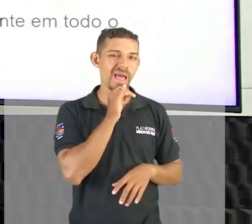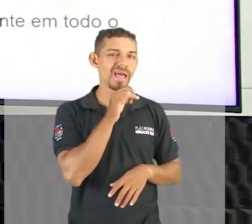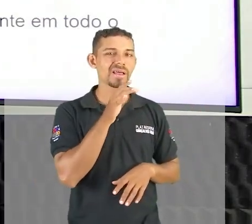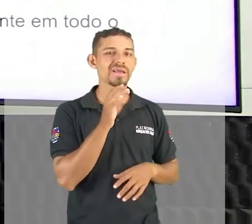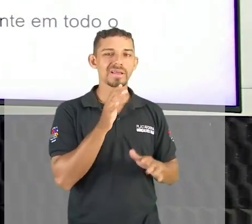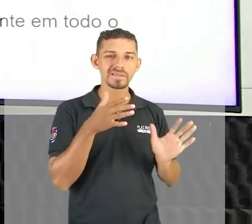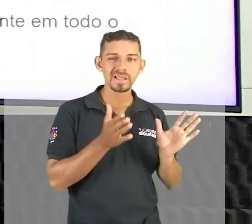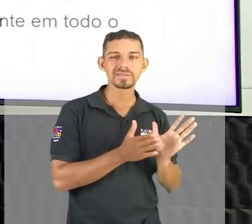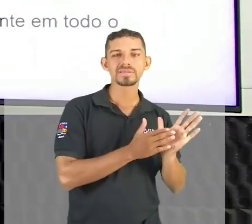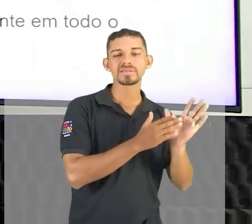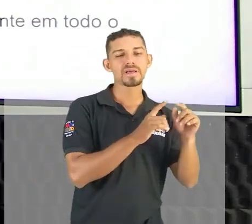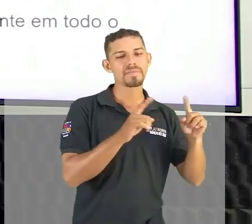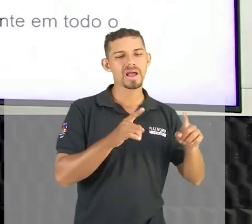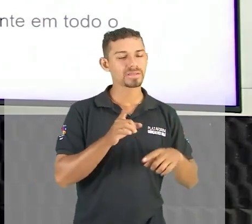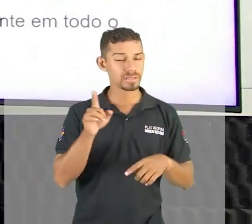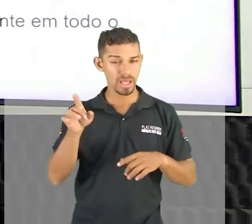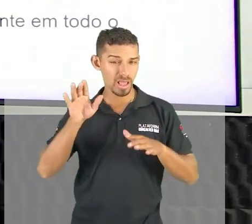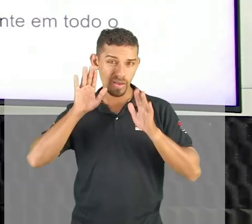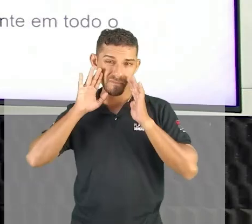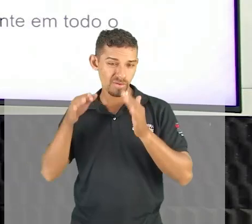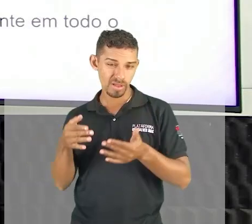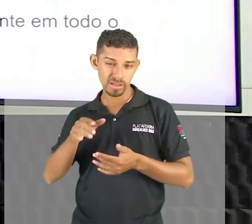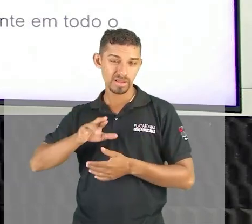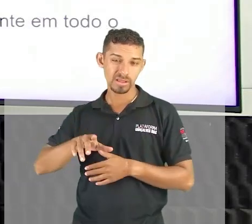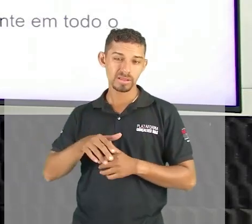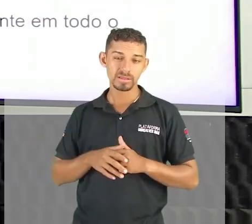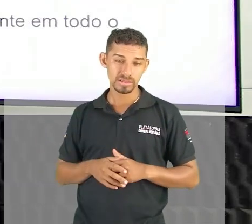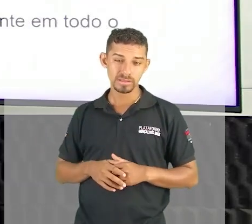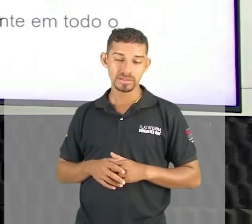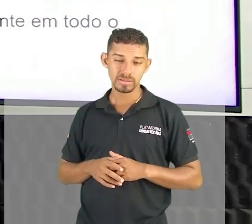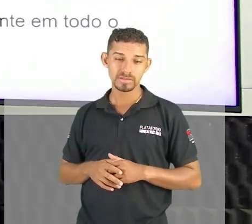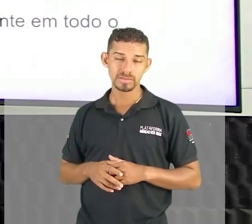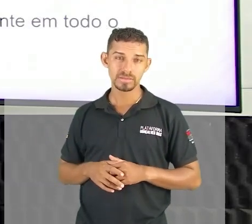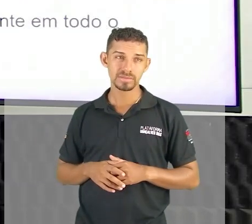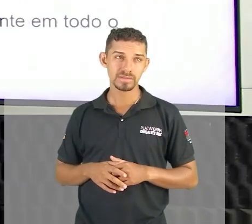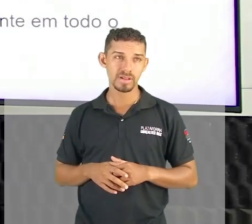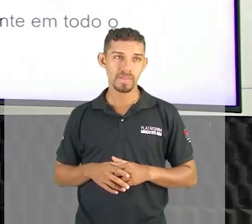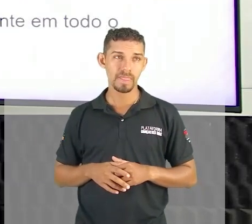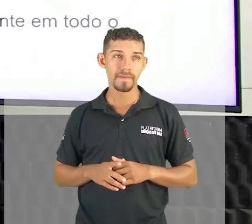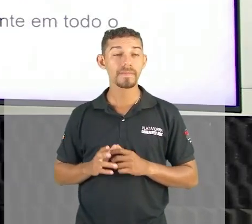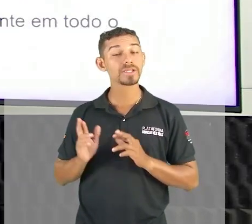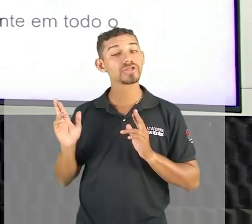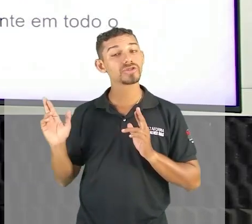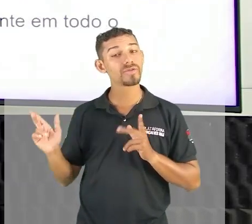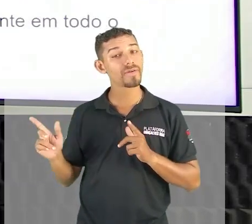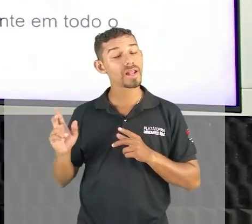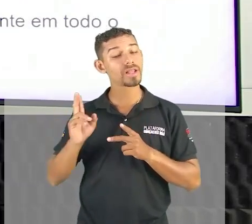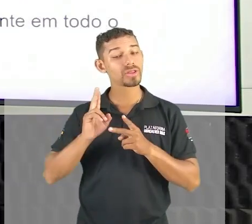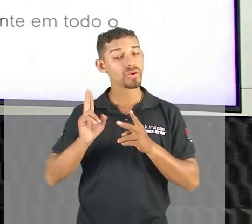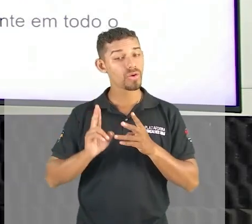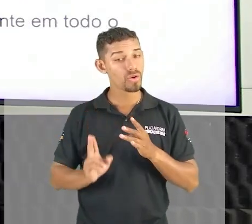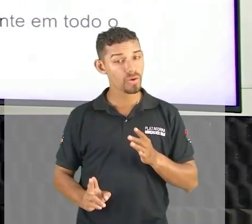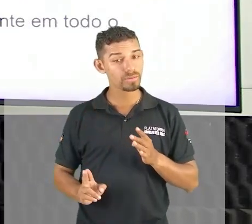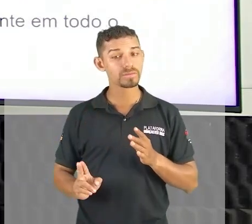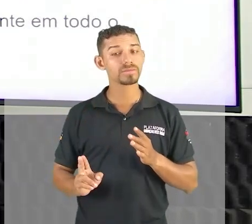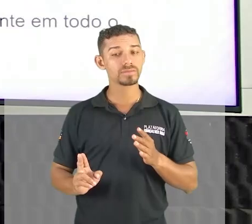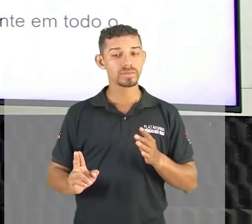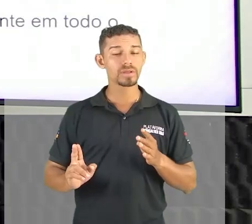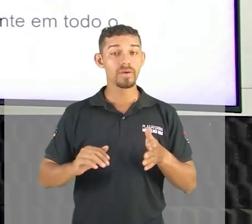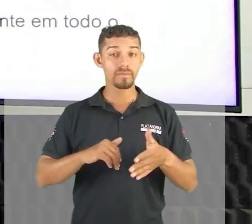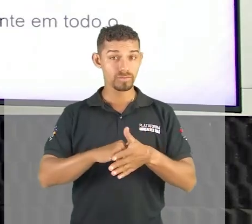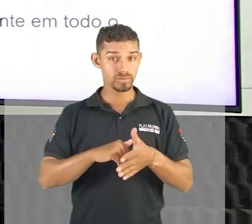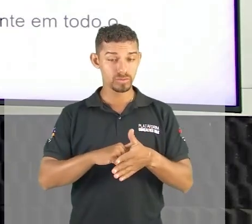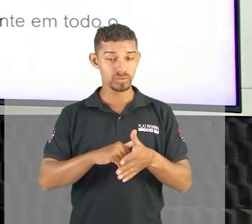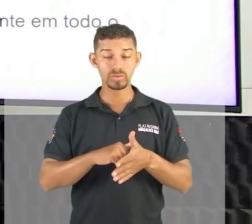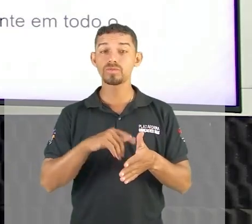enaltecer seus times mas olha o que diz o enunciado referente a diferentes nomes para a partida do futebol para uma